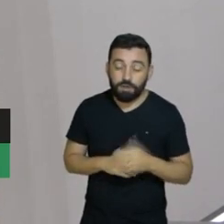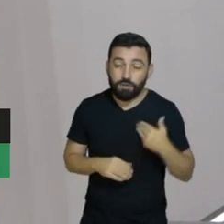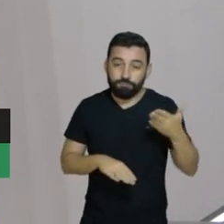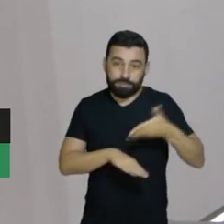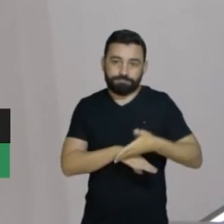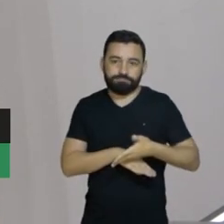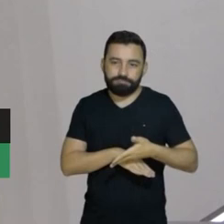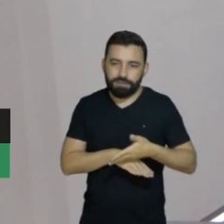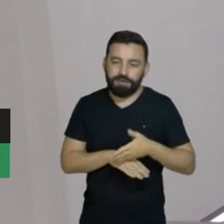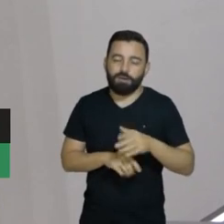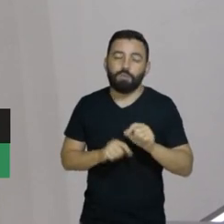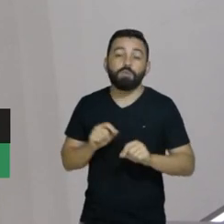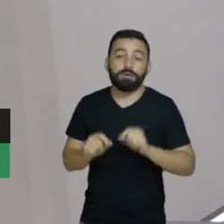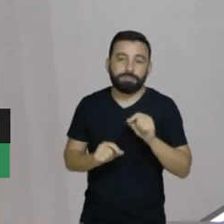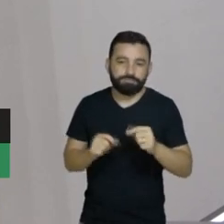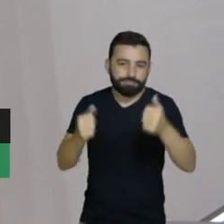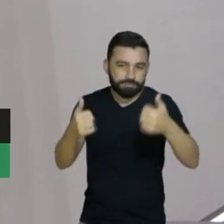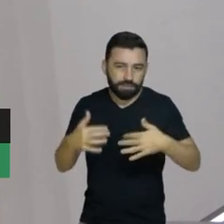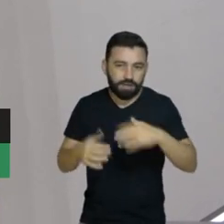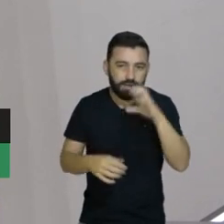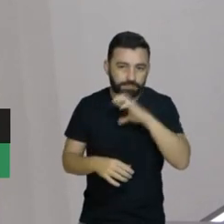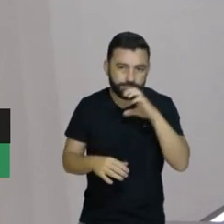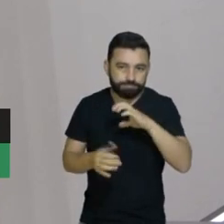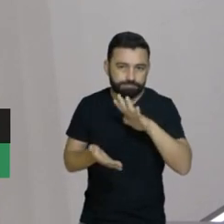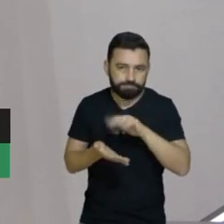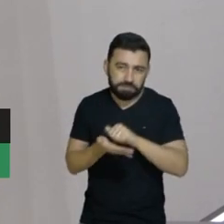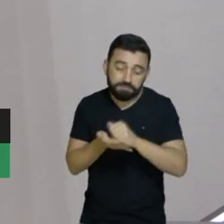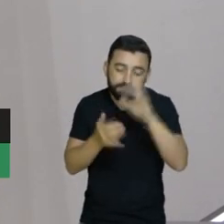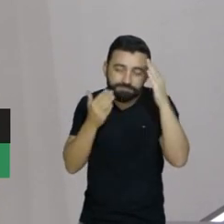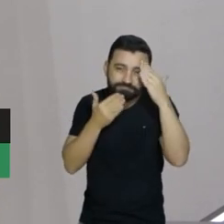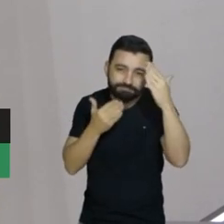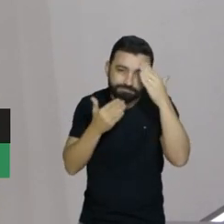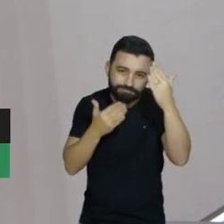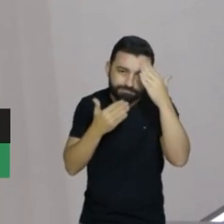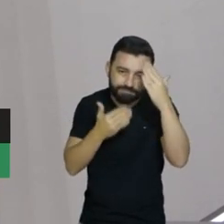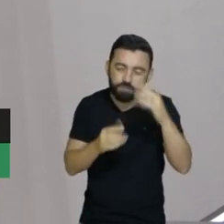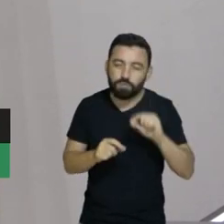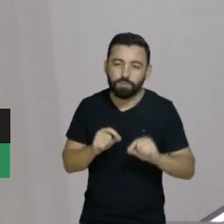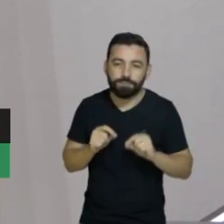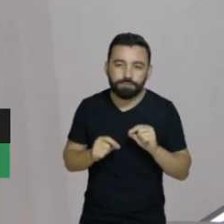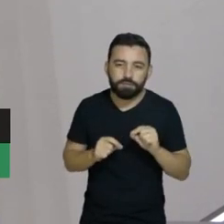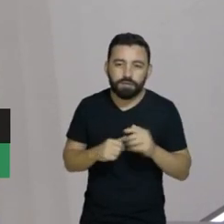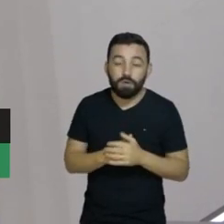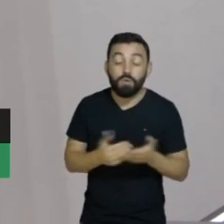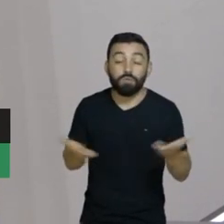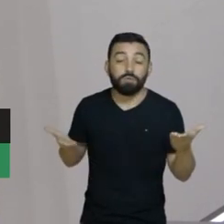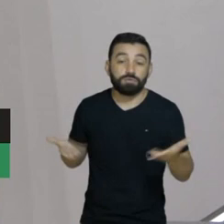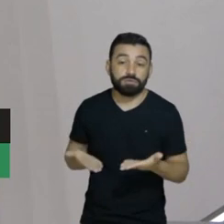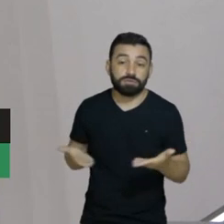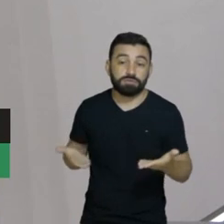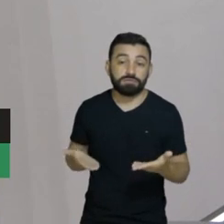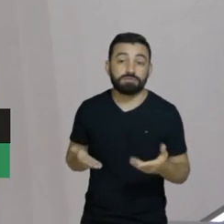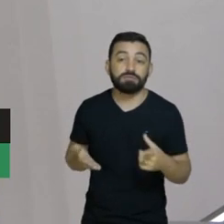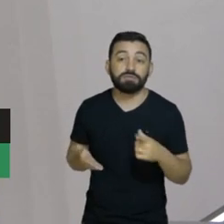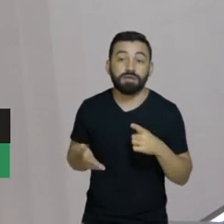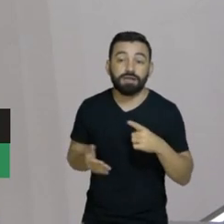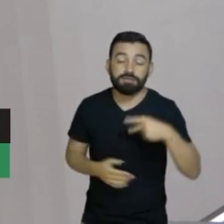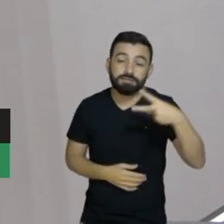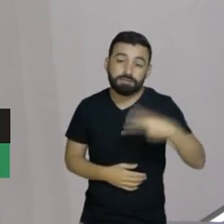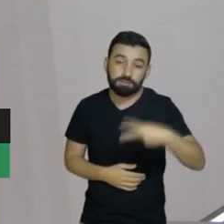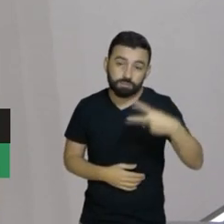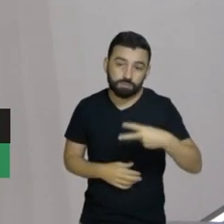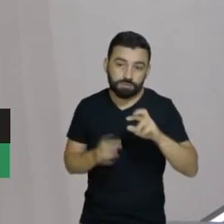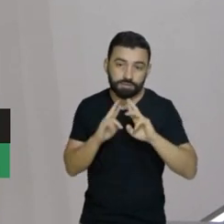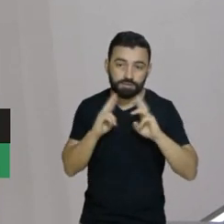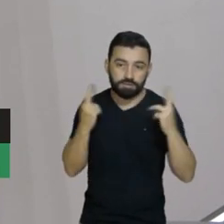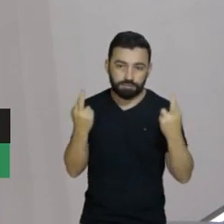apenas para fazer um breve registro e um agradecimento. Hoje nós tivemos a segunda reunião